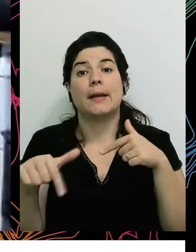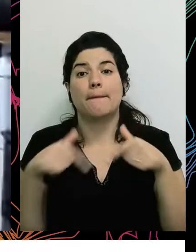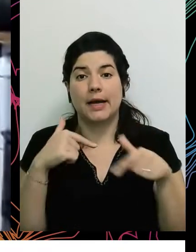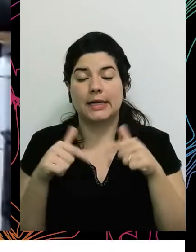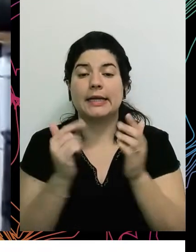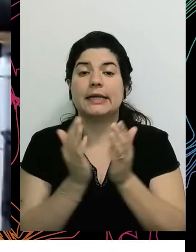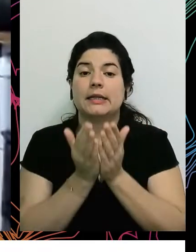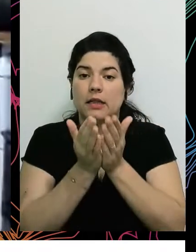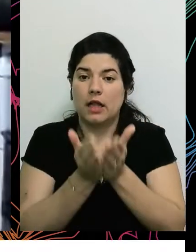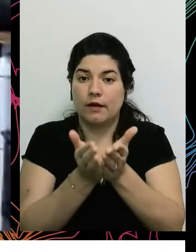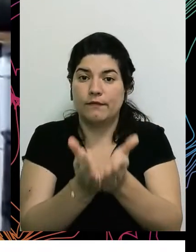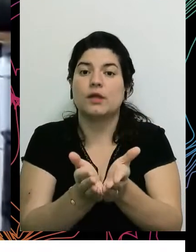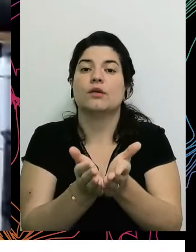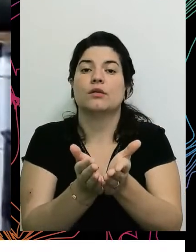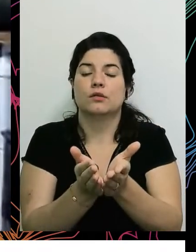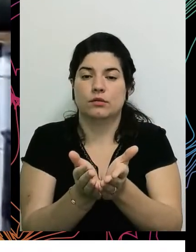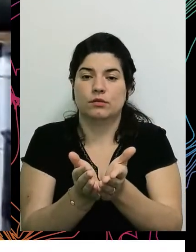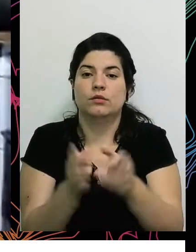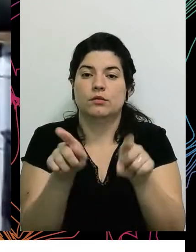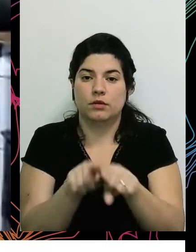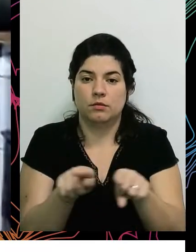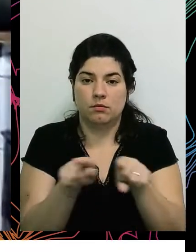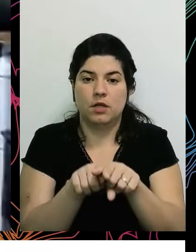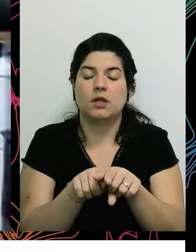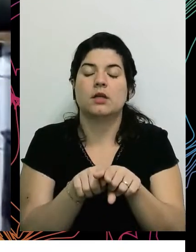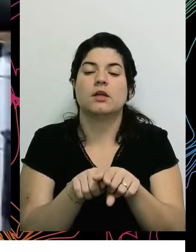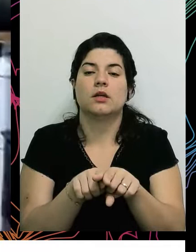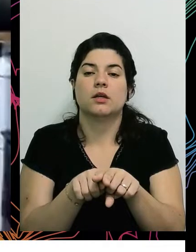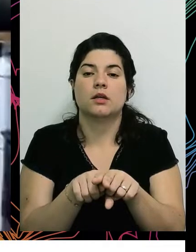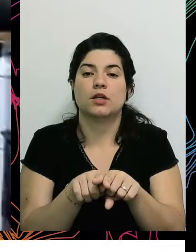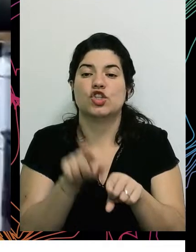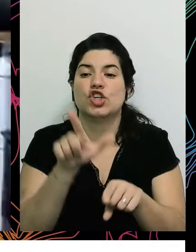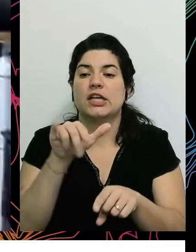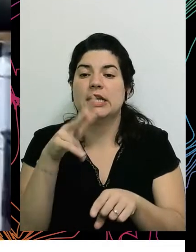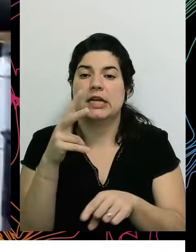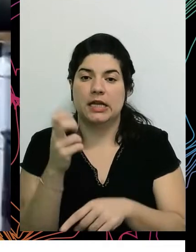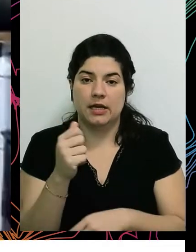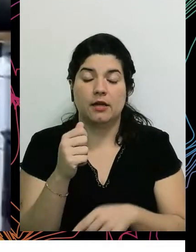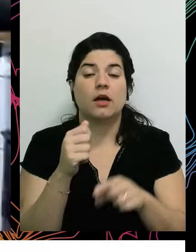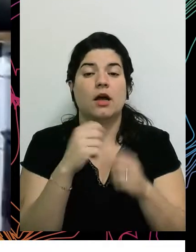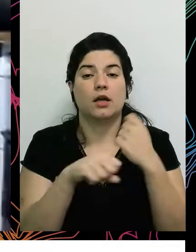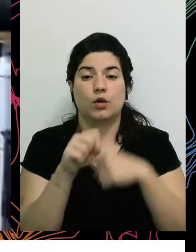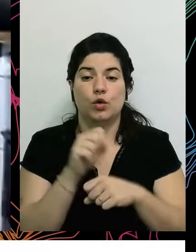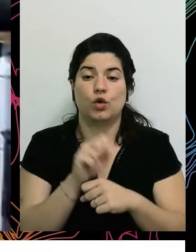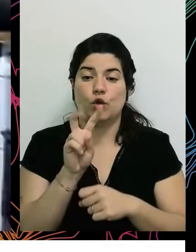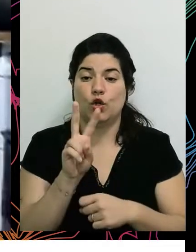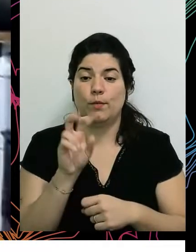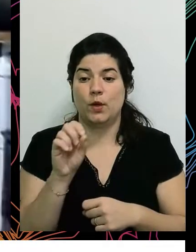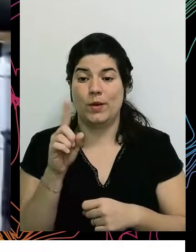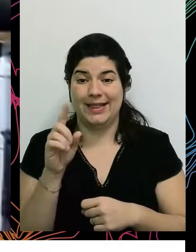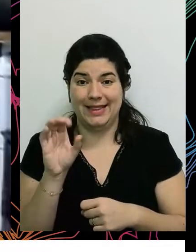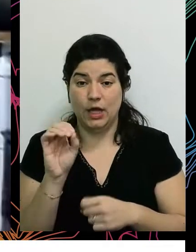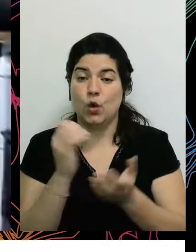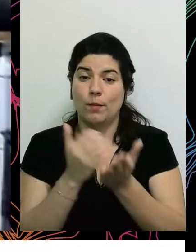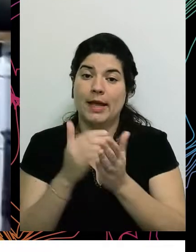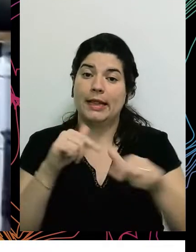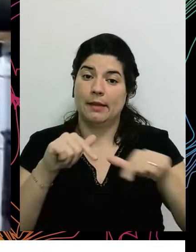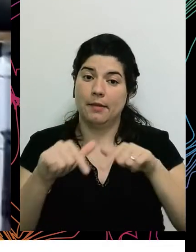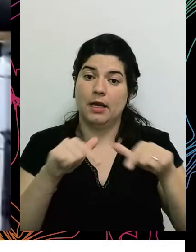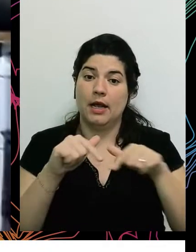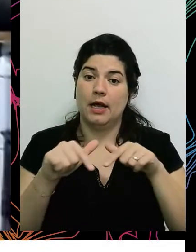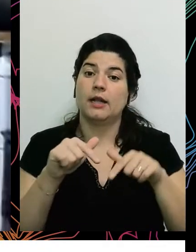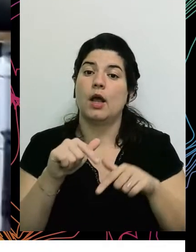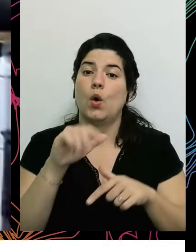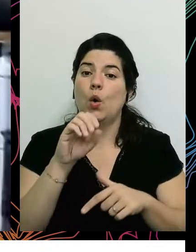de lançamento de linha, e, como foi falado anteriormente, em 2010 eu vim aqui trabalhar na Oceana, esse novo desafio